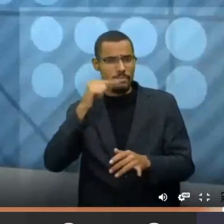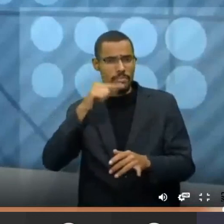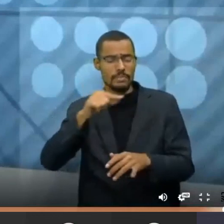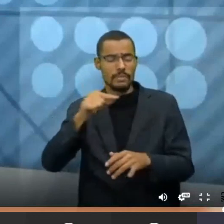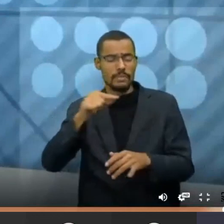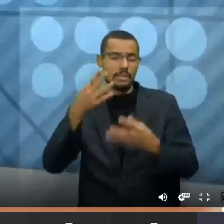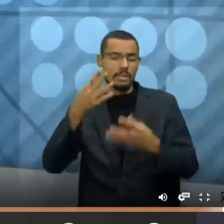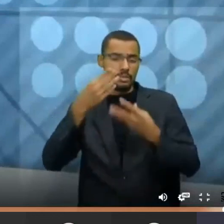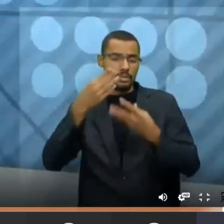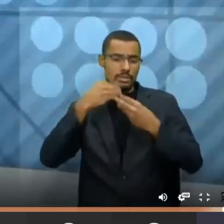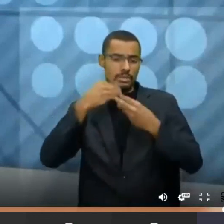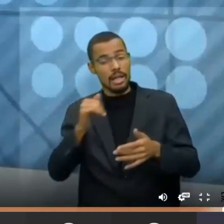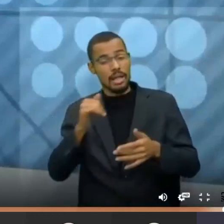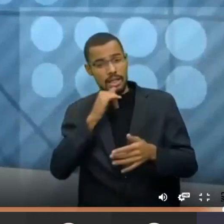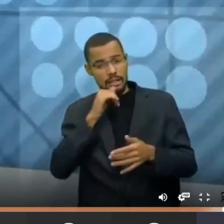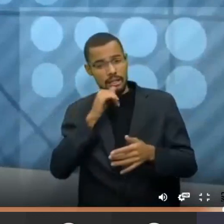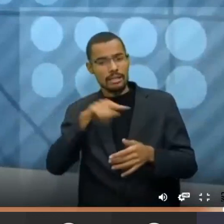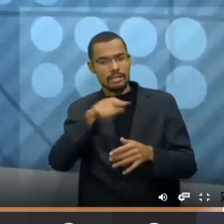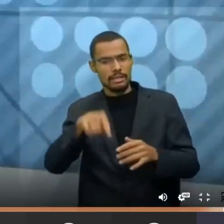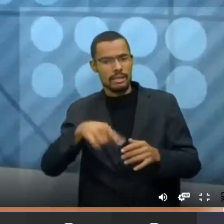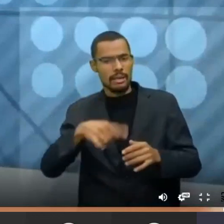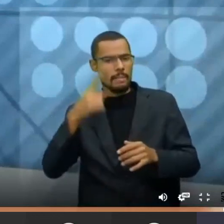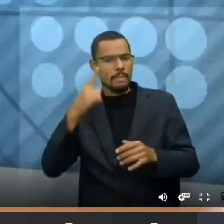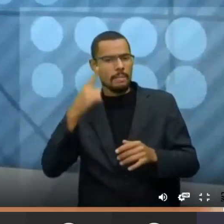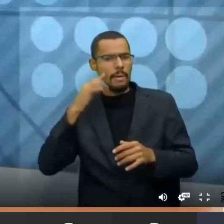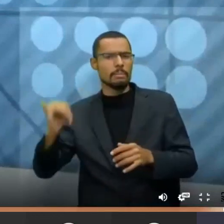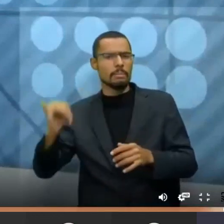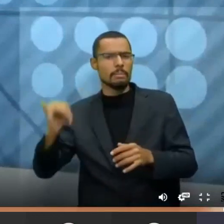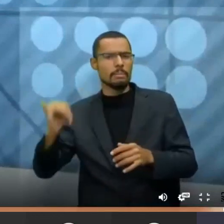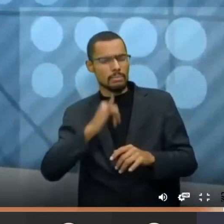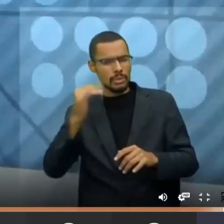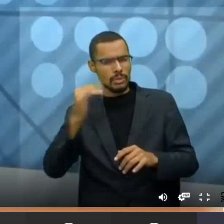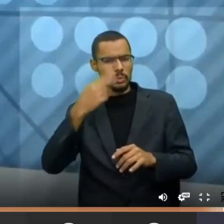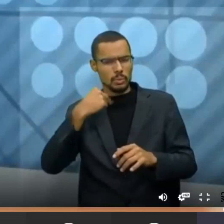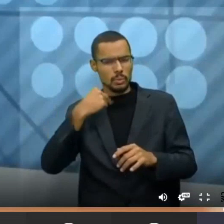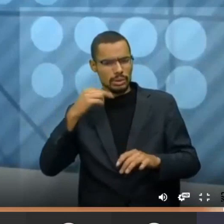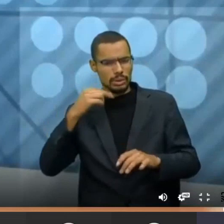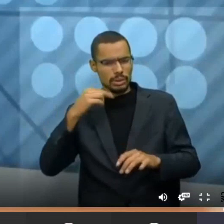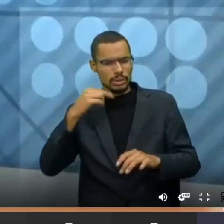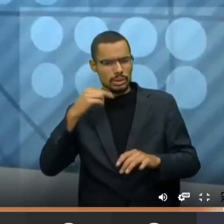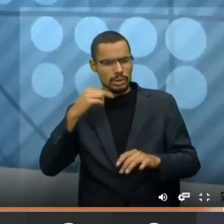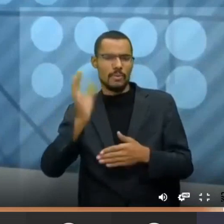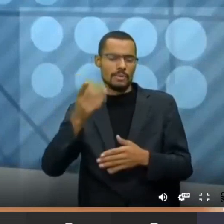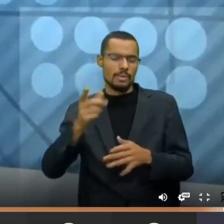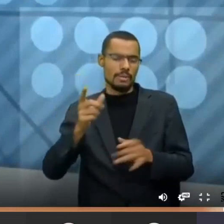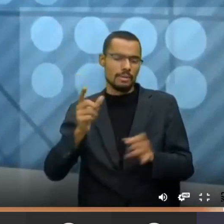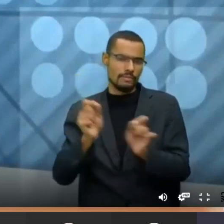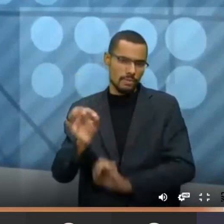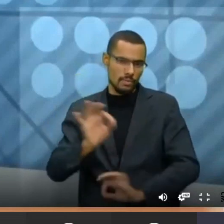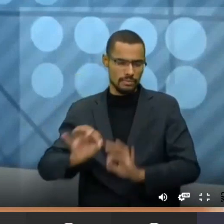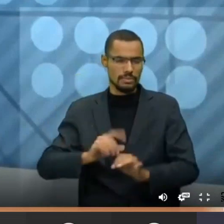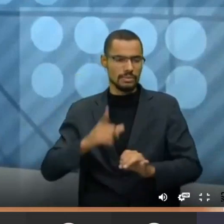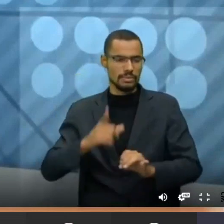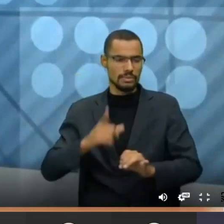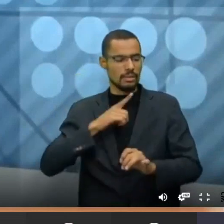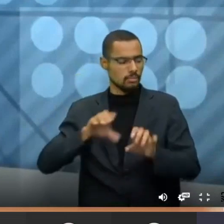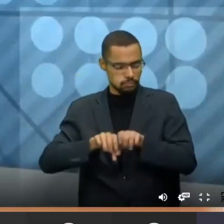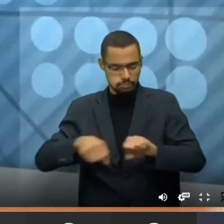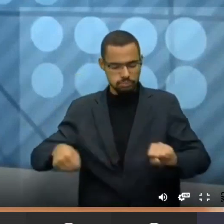digestão, e ainda a absorção dos nutrientes que que ocorre, então, nessa porção